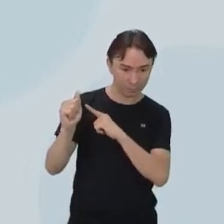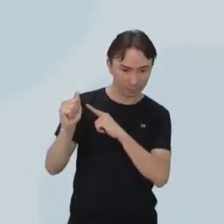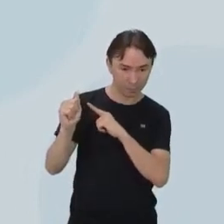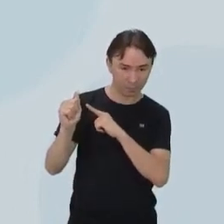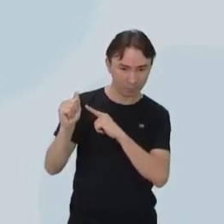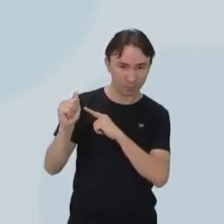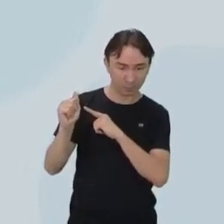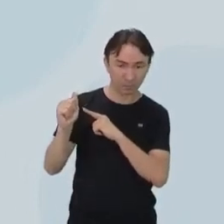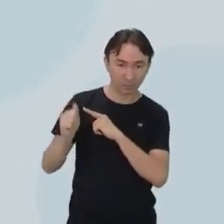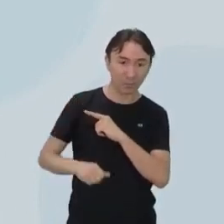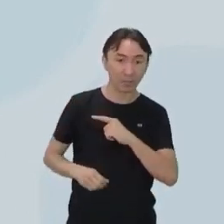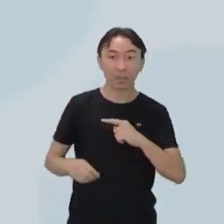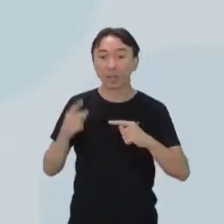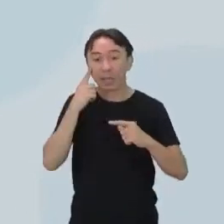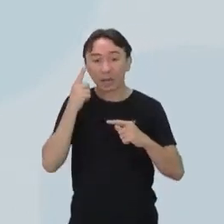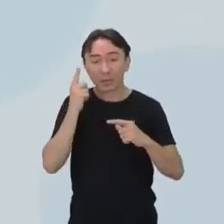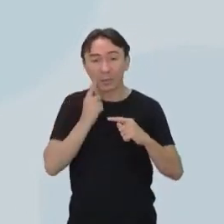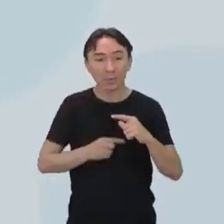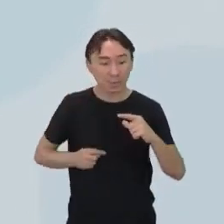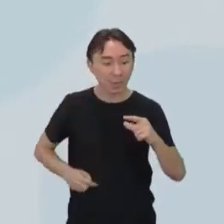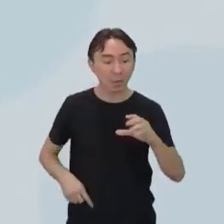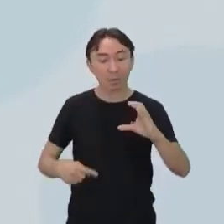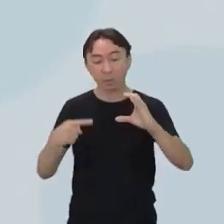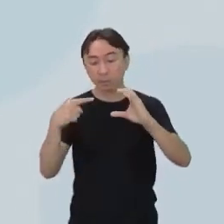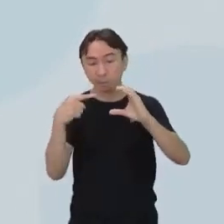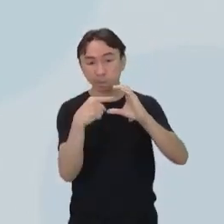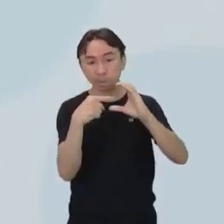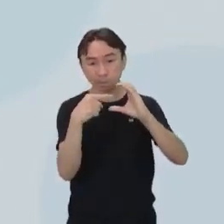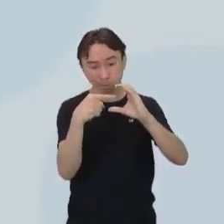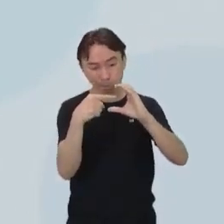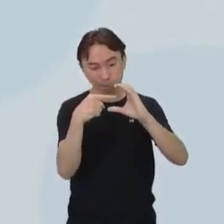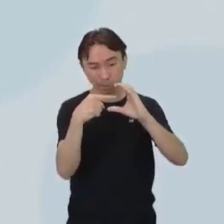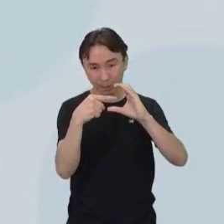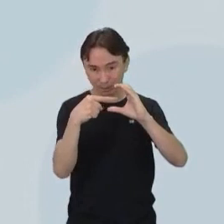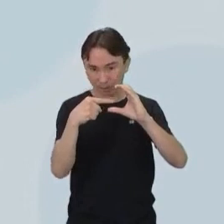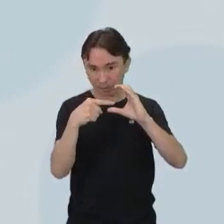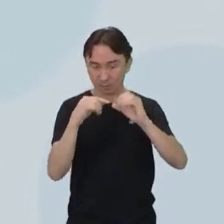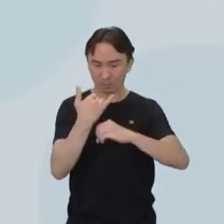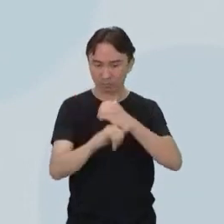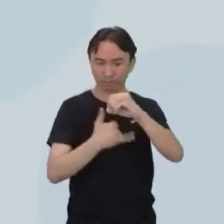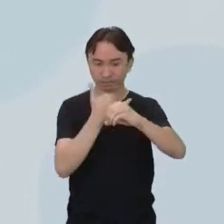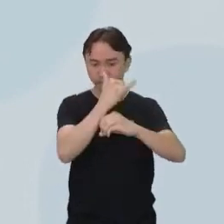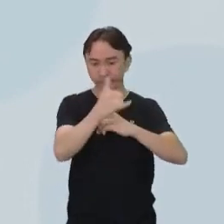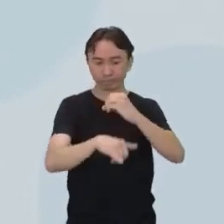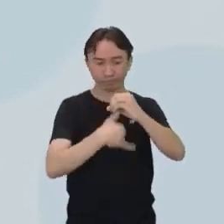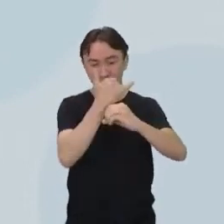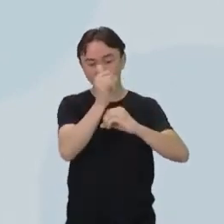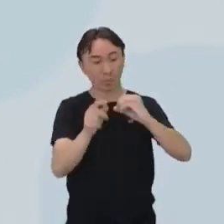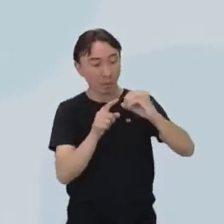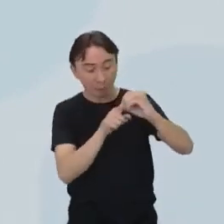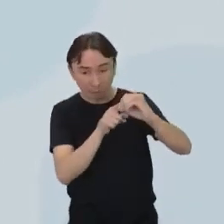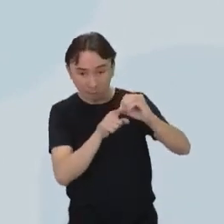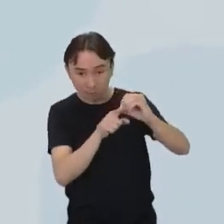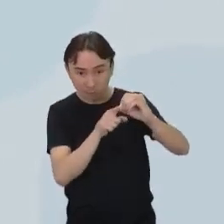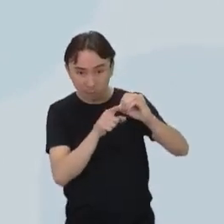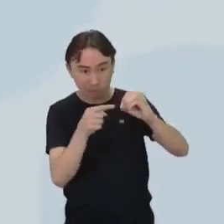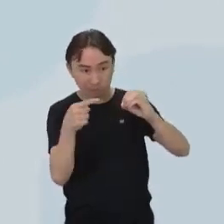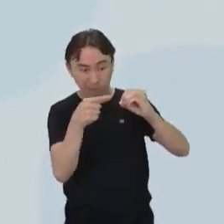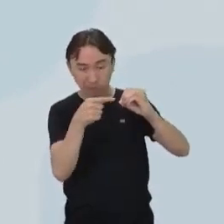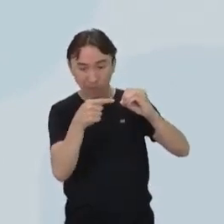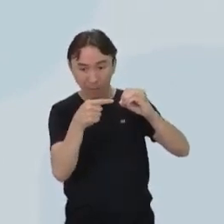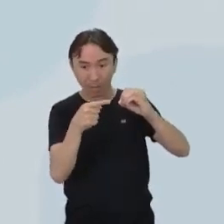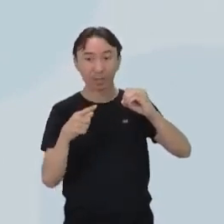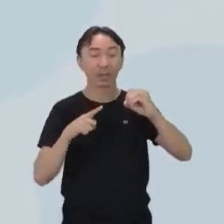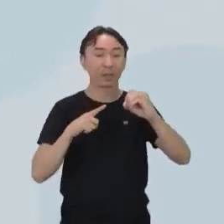seu núcleo atômico, porque de acordo com o modelo do Rutherford, o átomo ele tem uma configuração assim que ele compara com o modelo